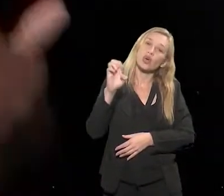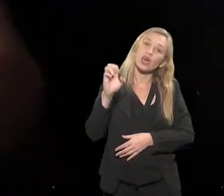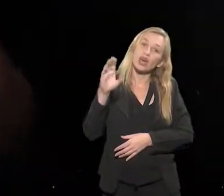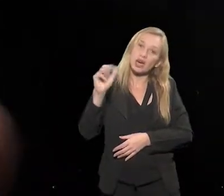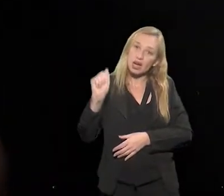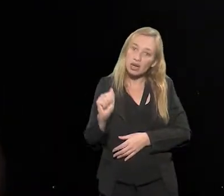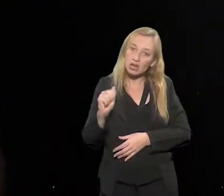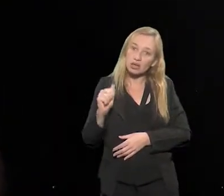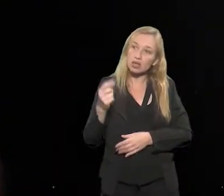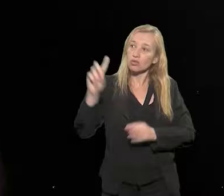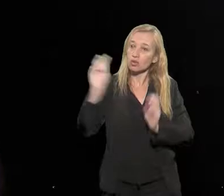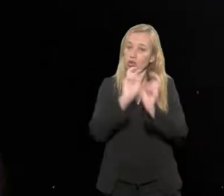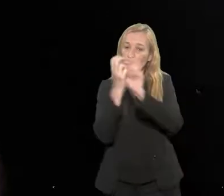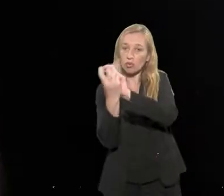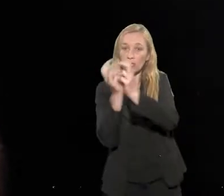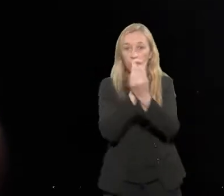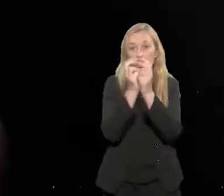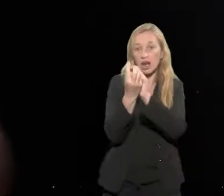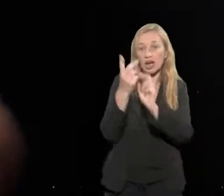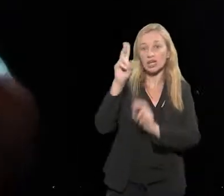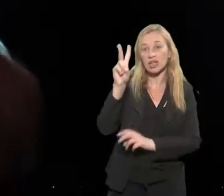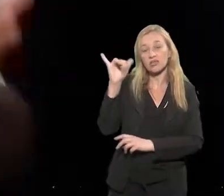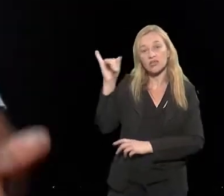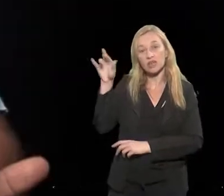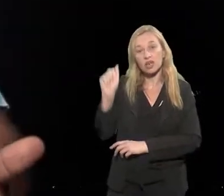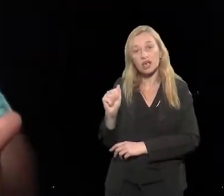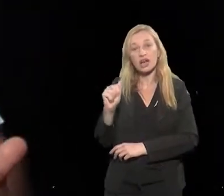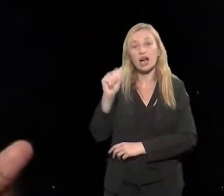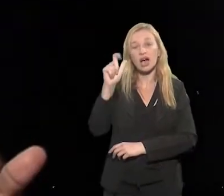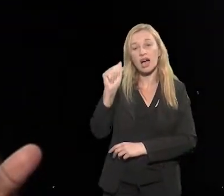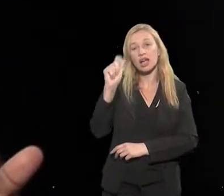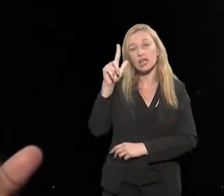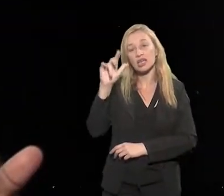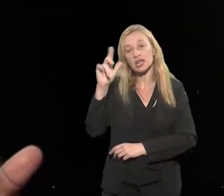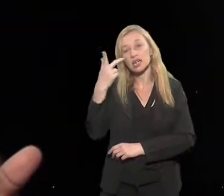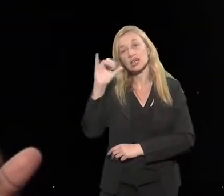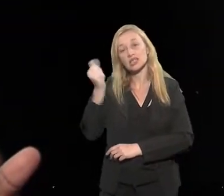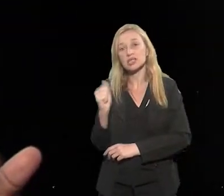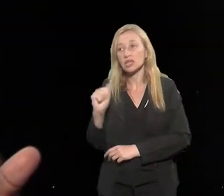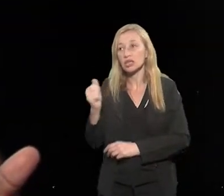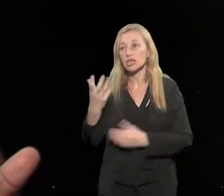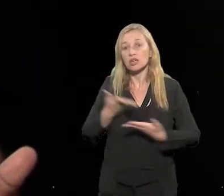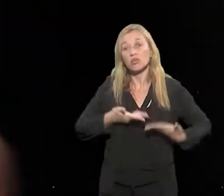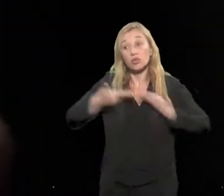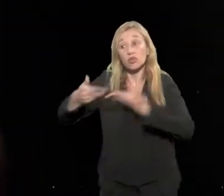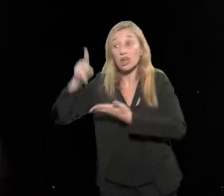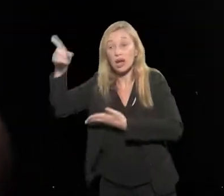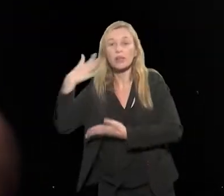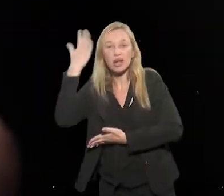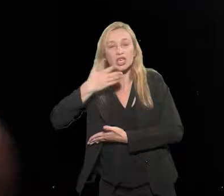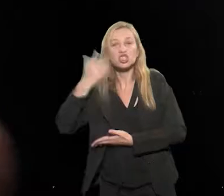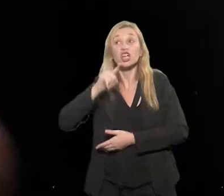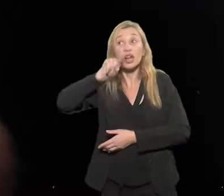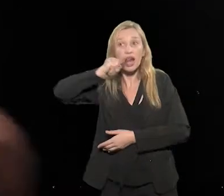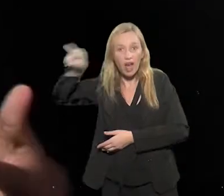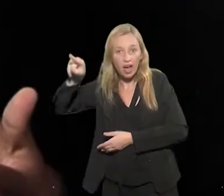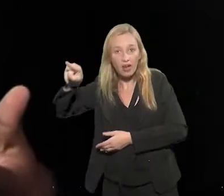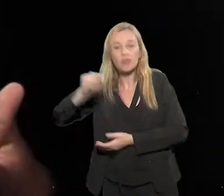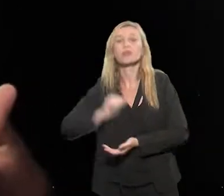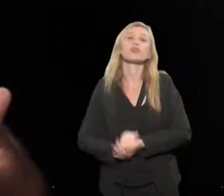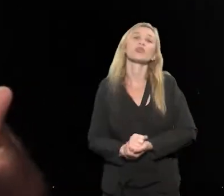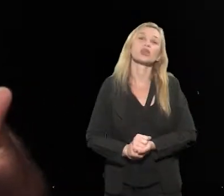que foram jogar capoeira na Vila Aliança e me convidaram para dar uma palestra lá. E lá na Vila